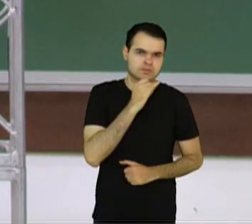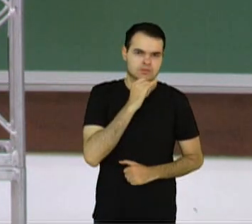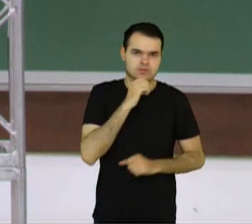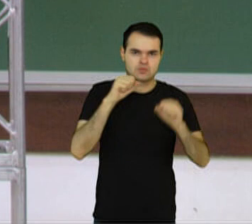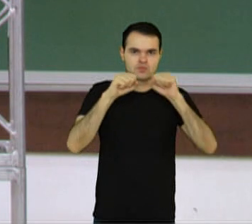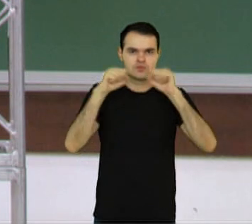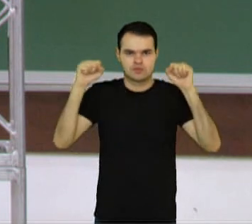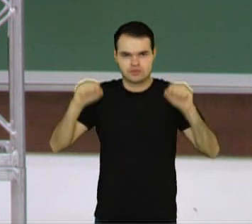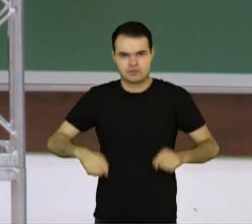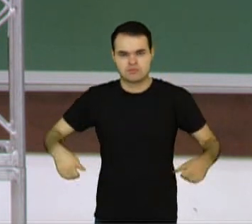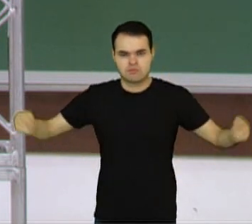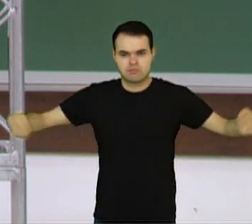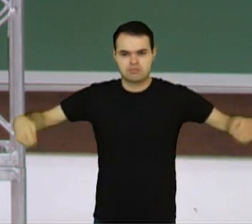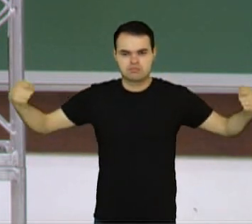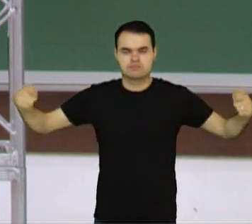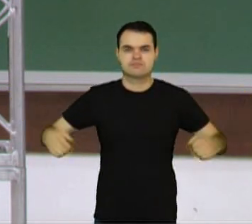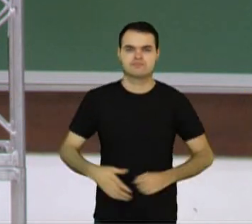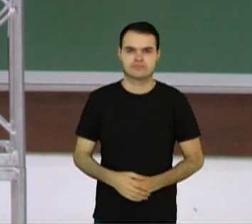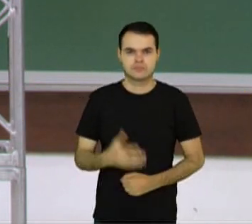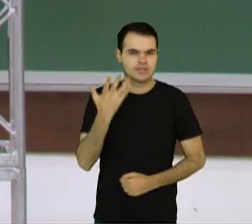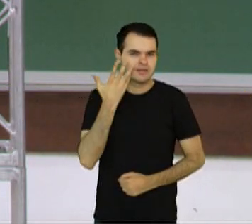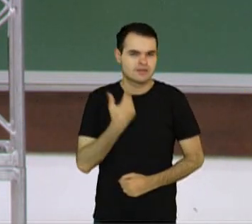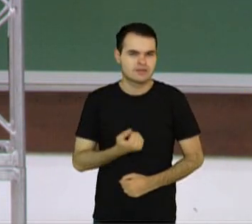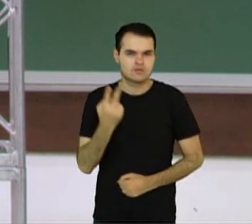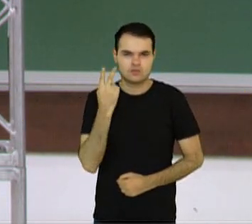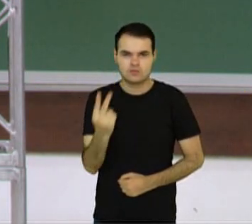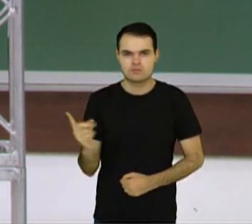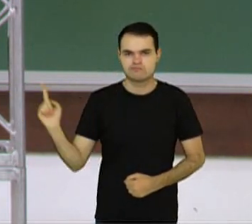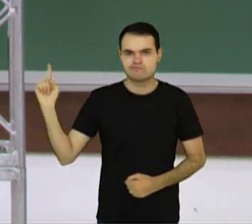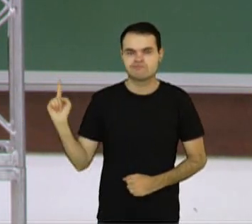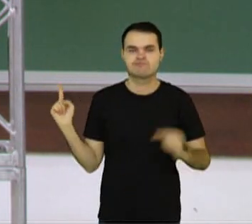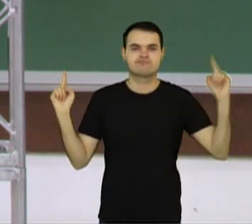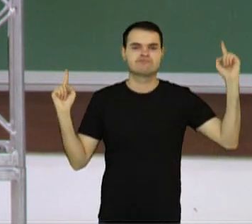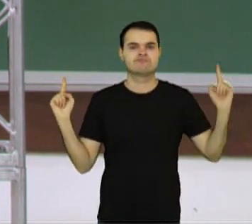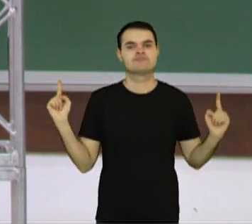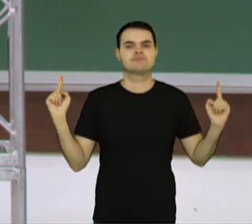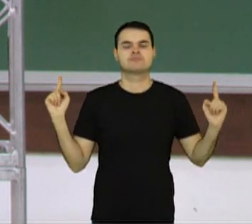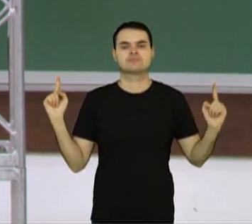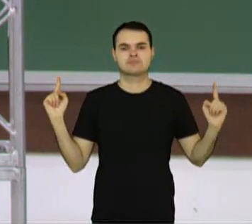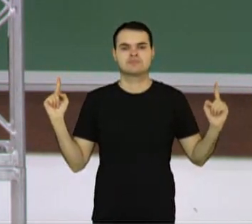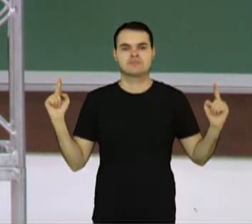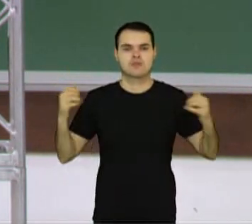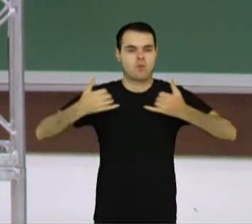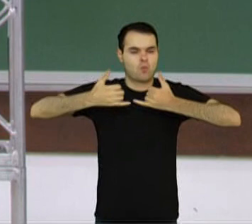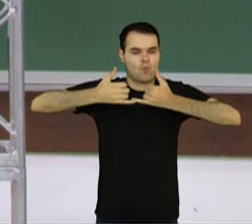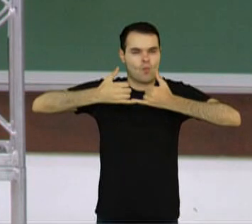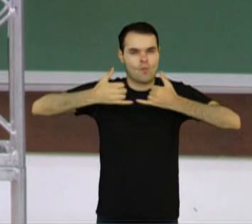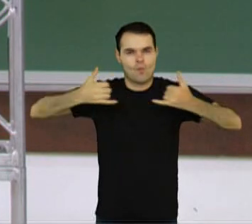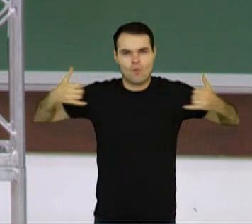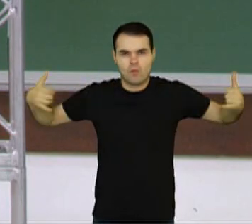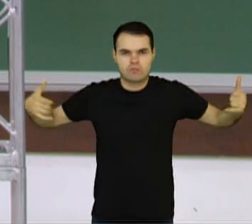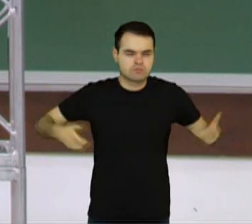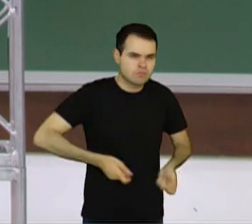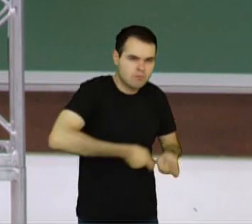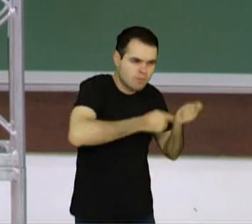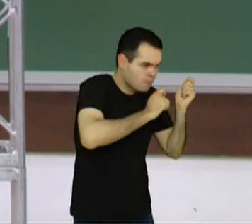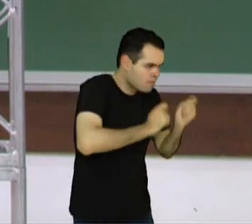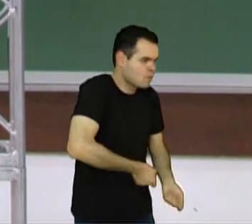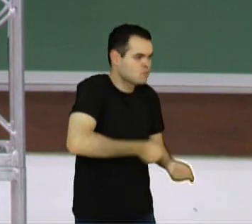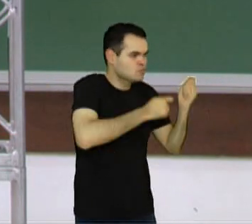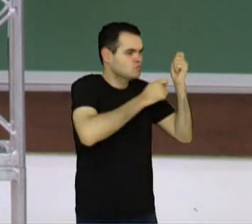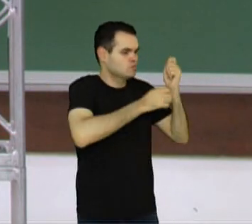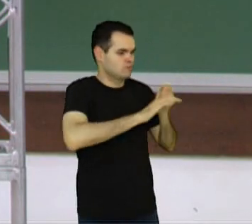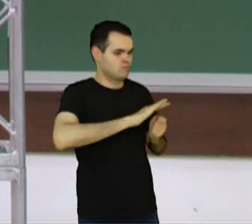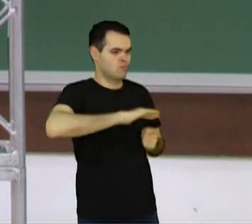sistema de pulso de ondas, onde duas crianças estão oscilando a corda, uma de cada lado, cada uma em sua extremidade, um pulso avança para